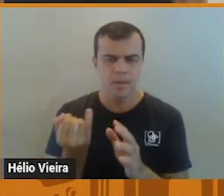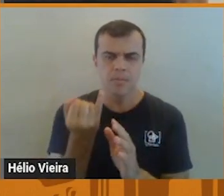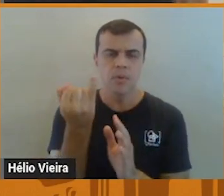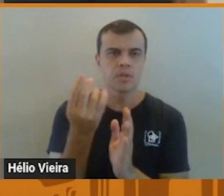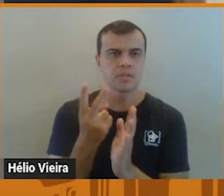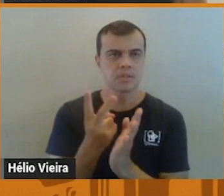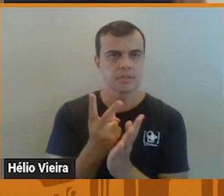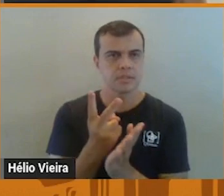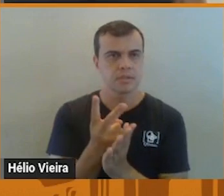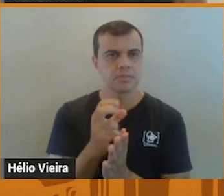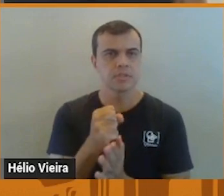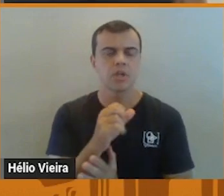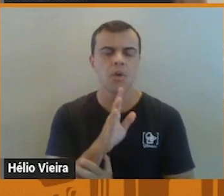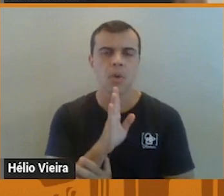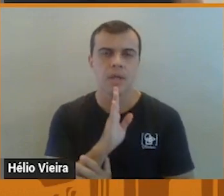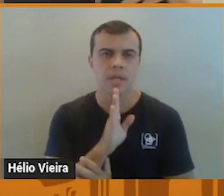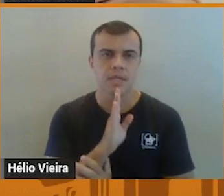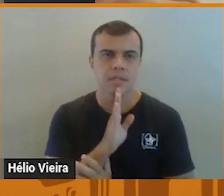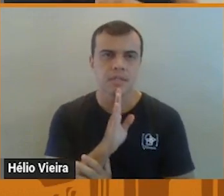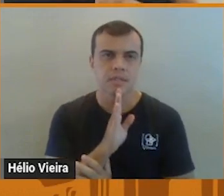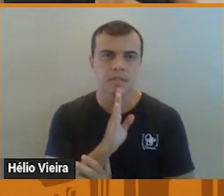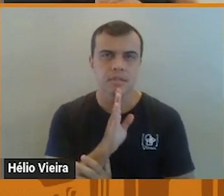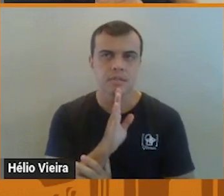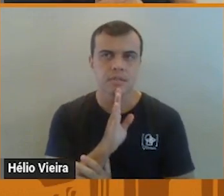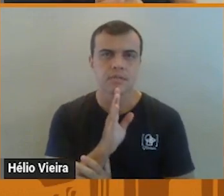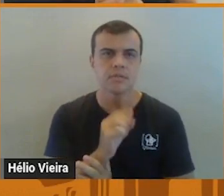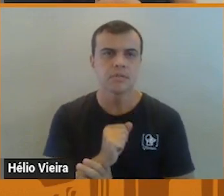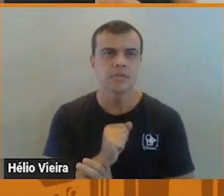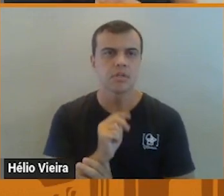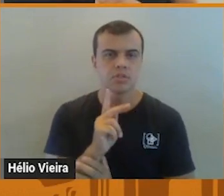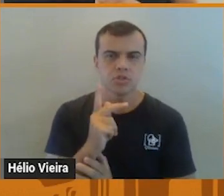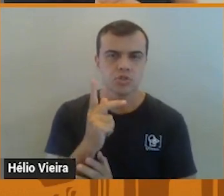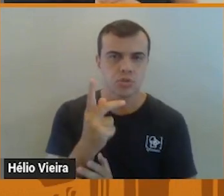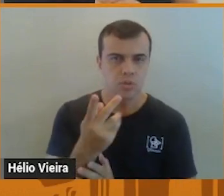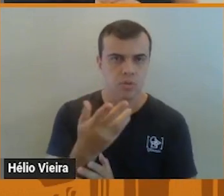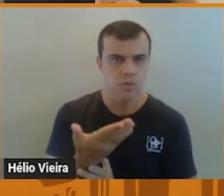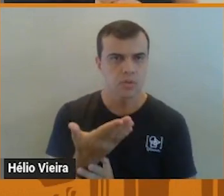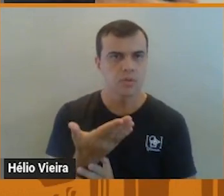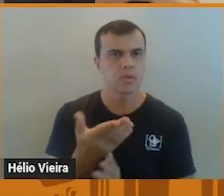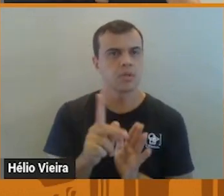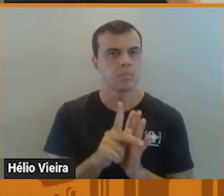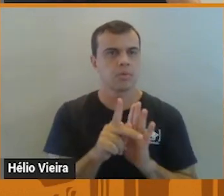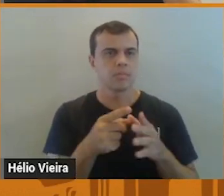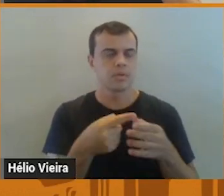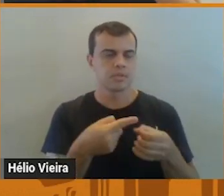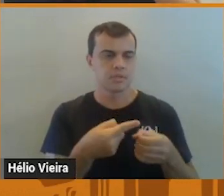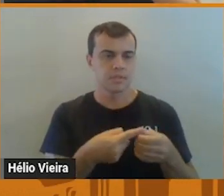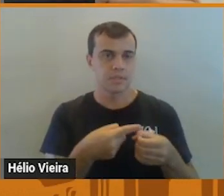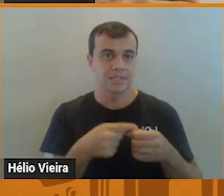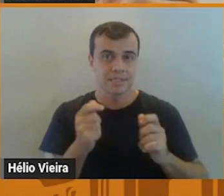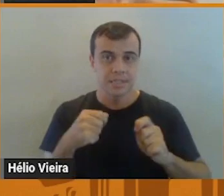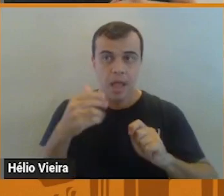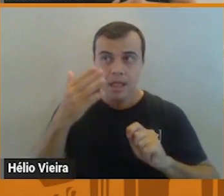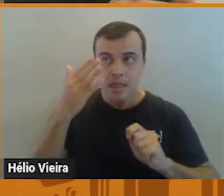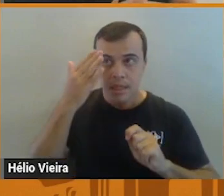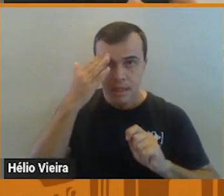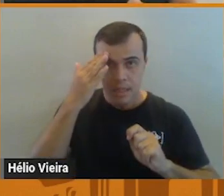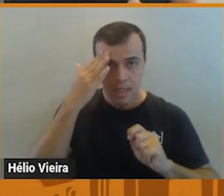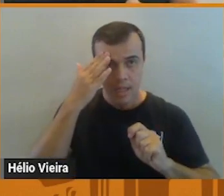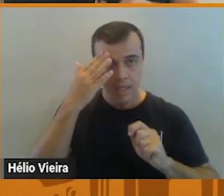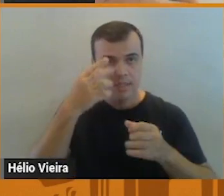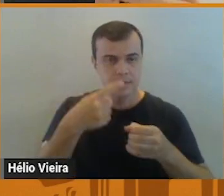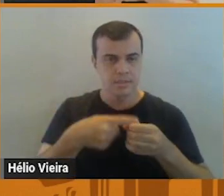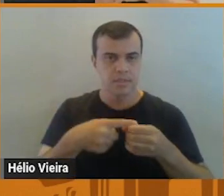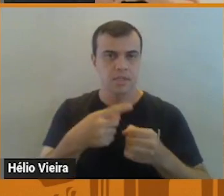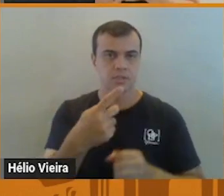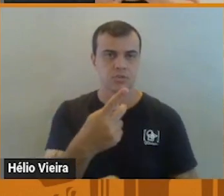de se conhecer a história da própria cidade, até para poder entender essa cidade como